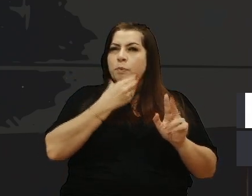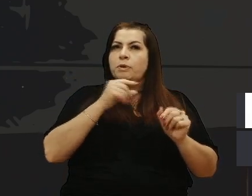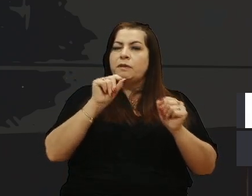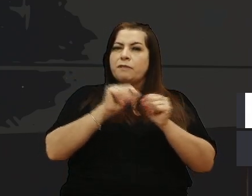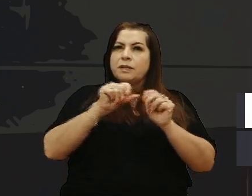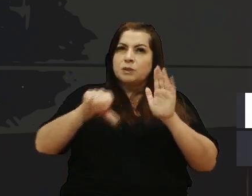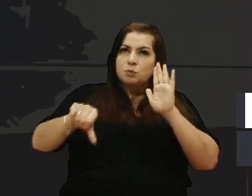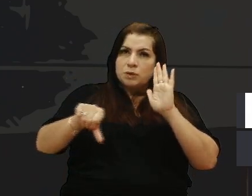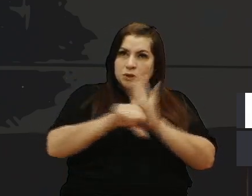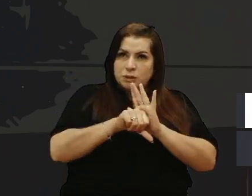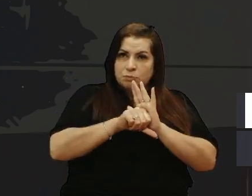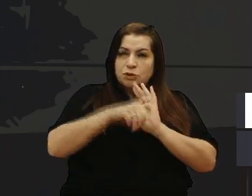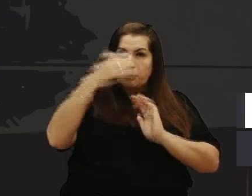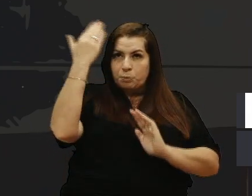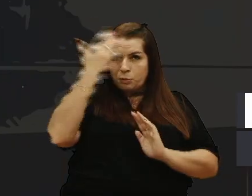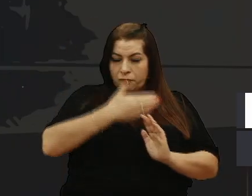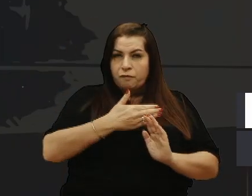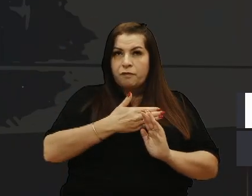o crime, que é